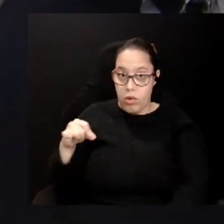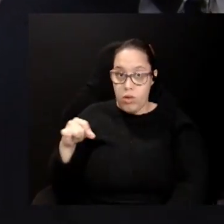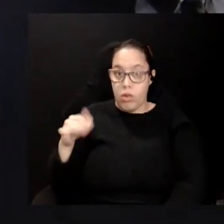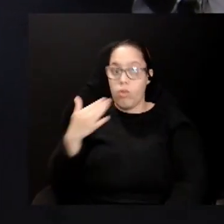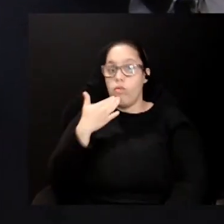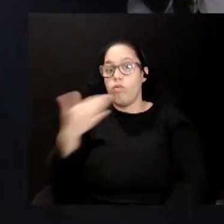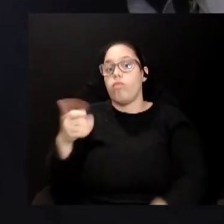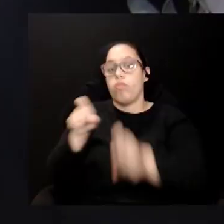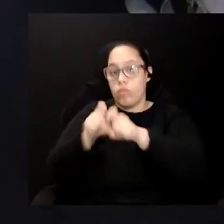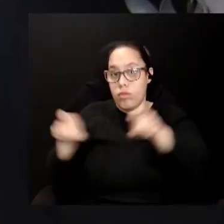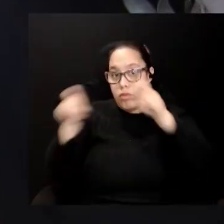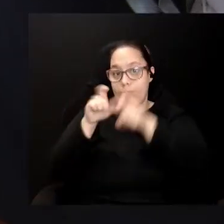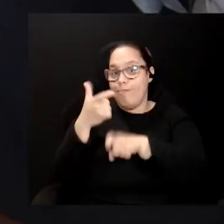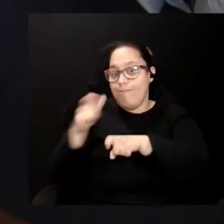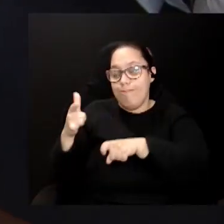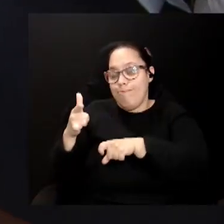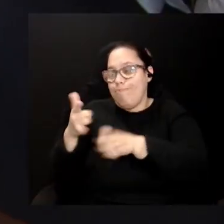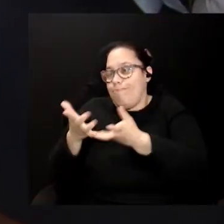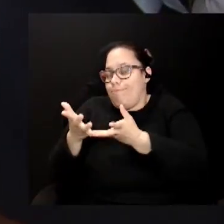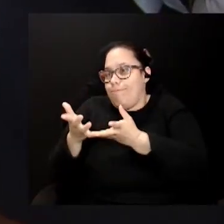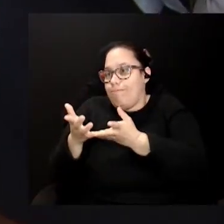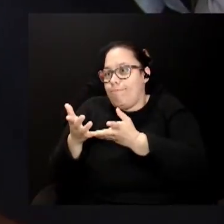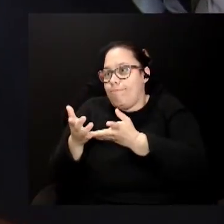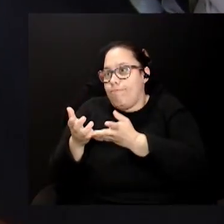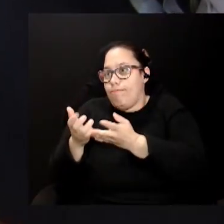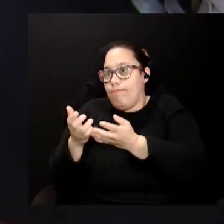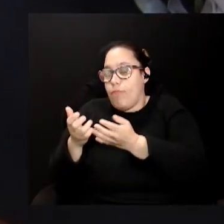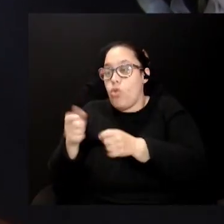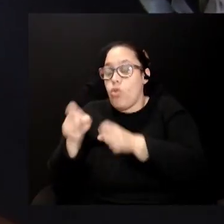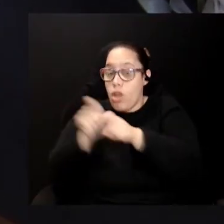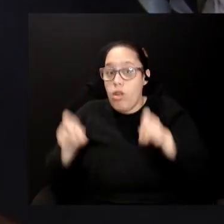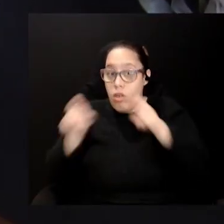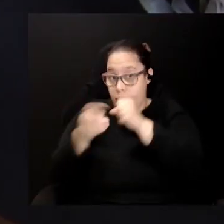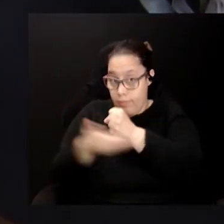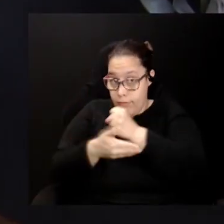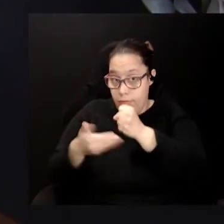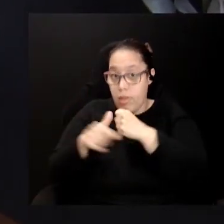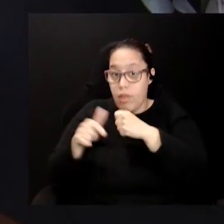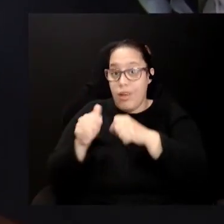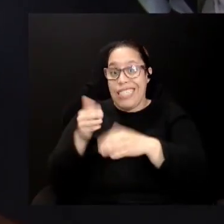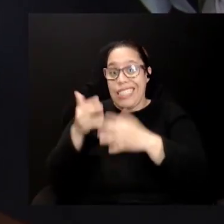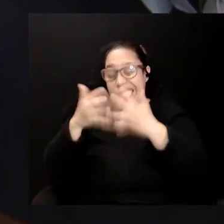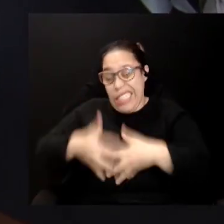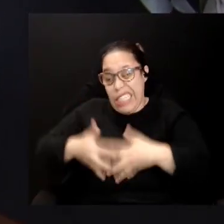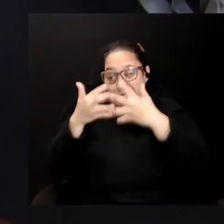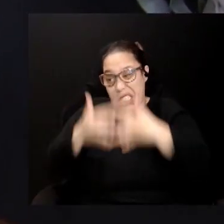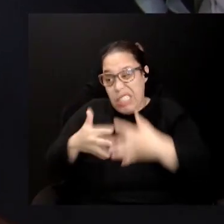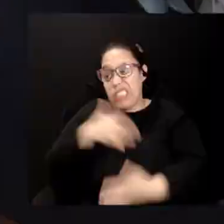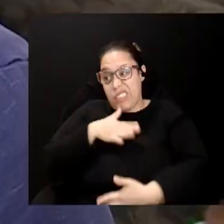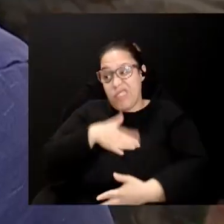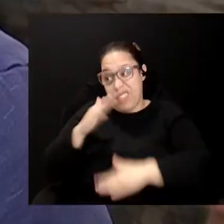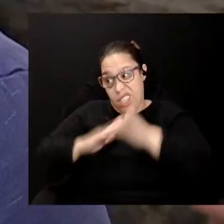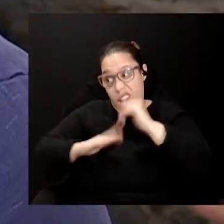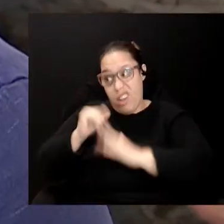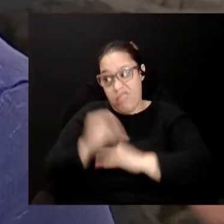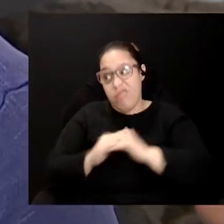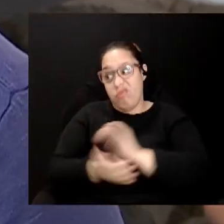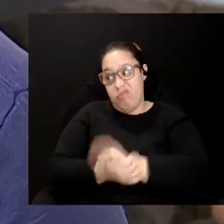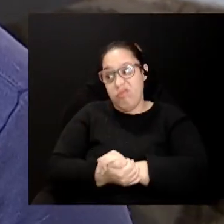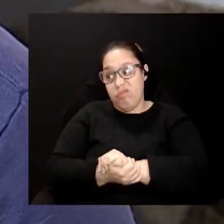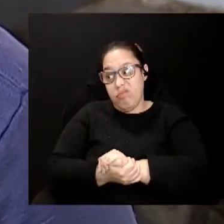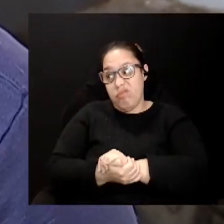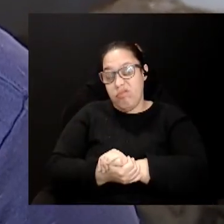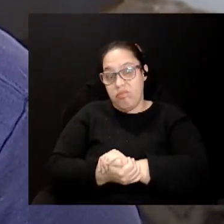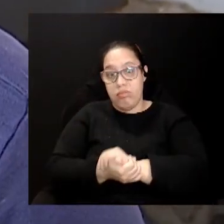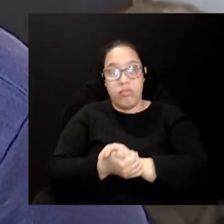tenho a informática, então atrapalha um pouco na minha área. Eu tenho que ter. O Cássio, que